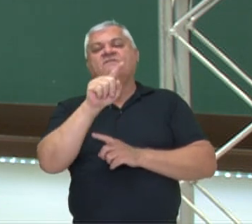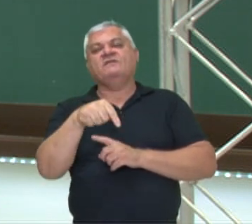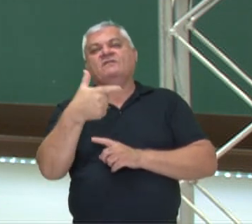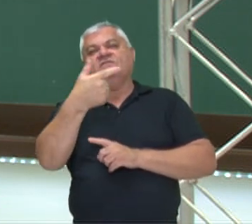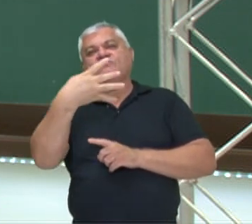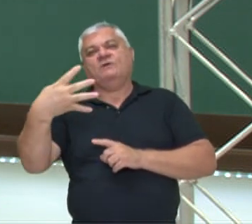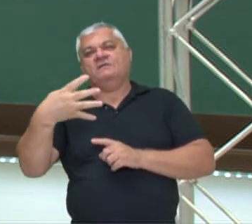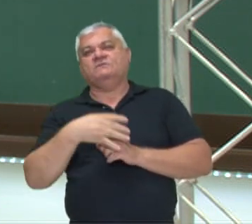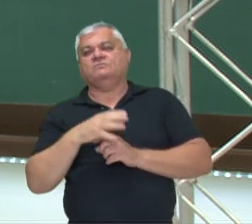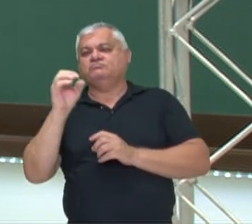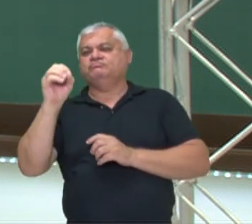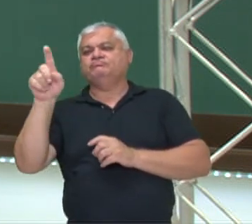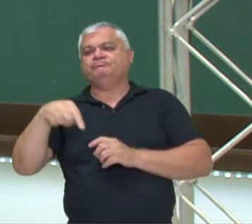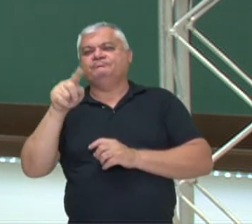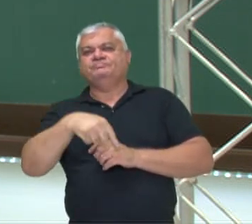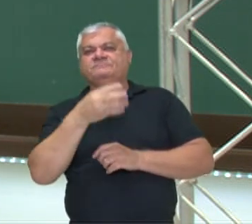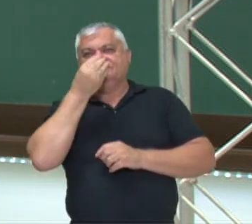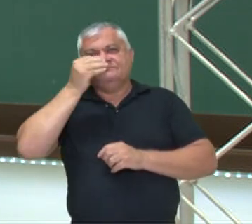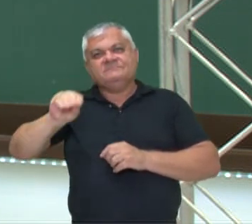3,24.